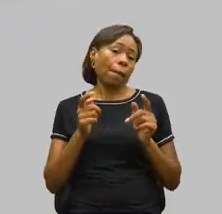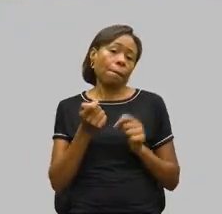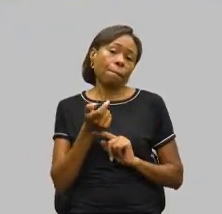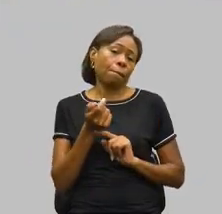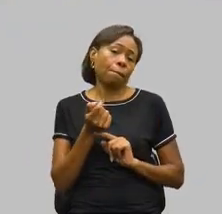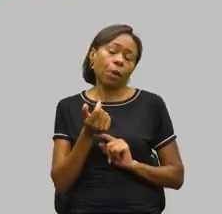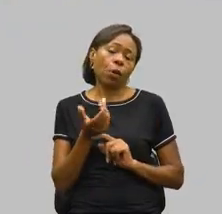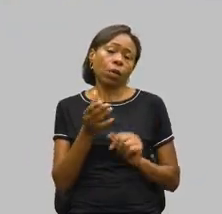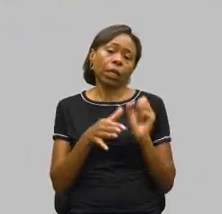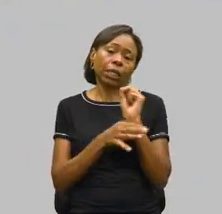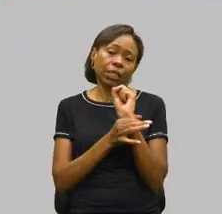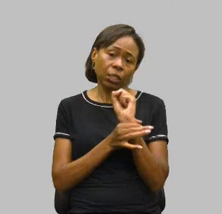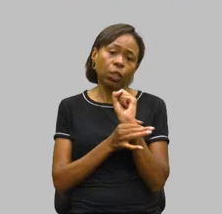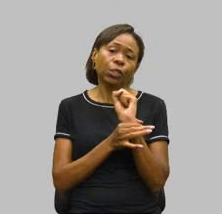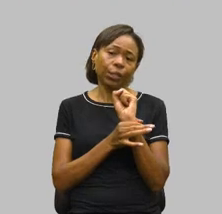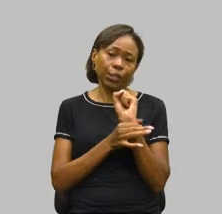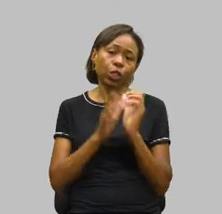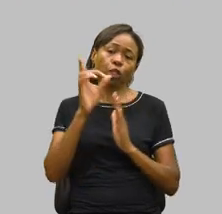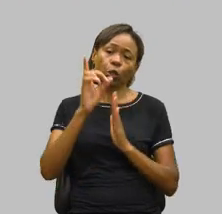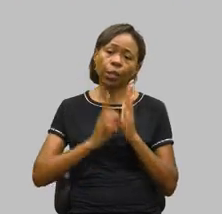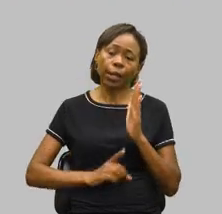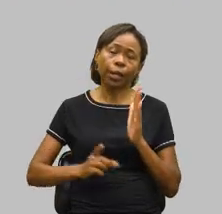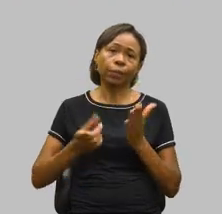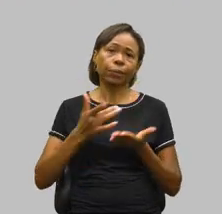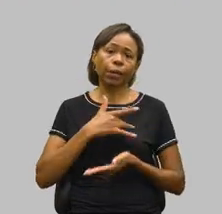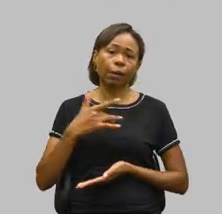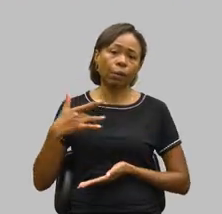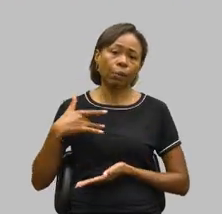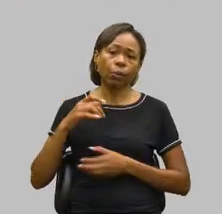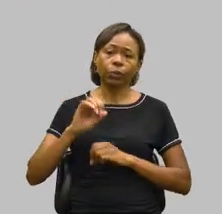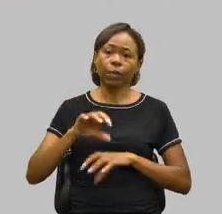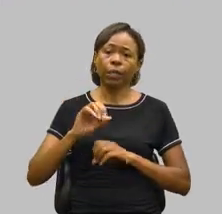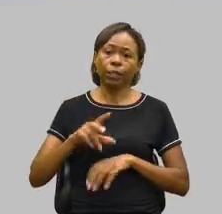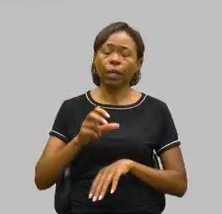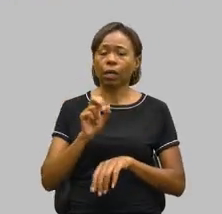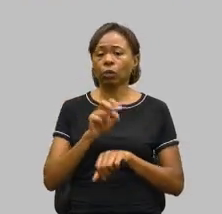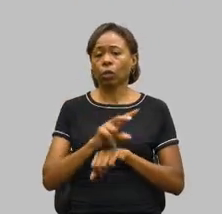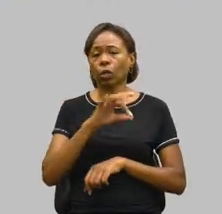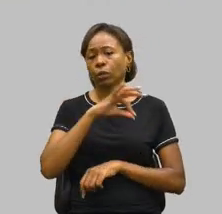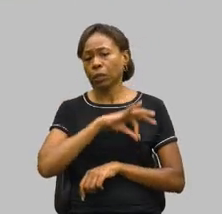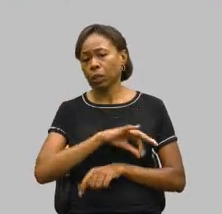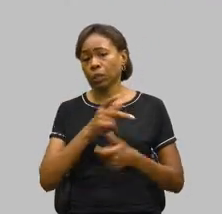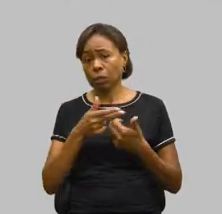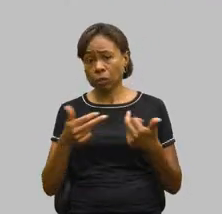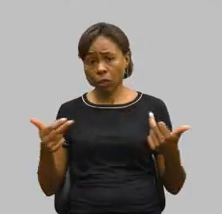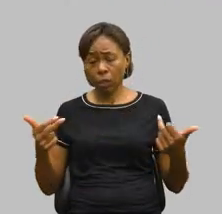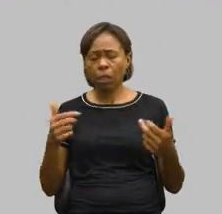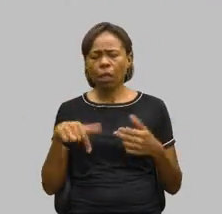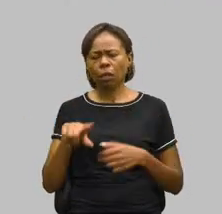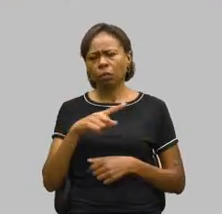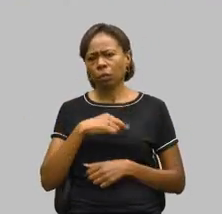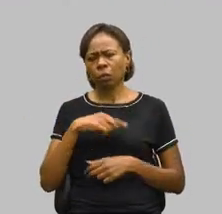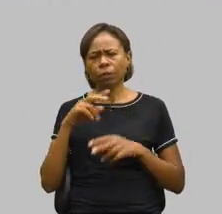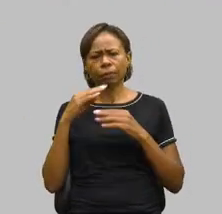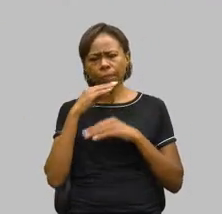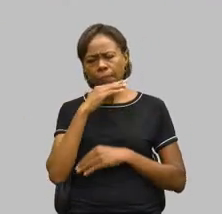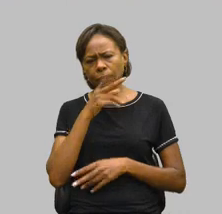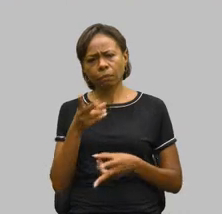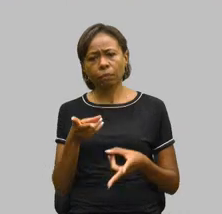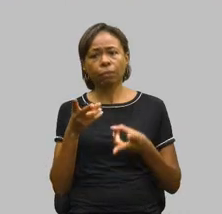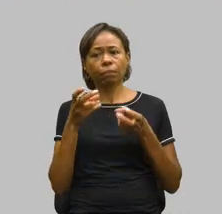saúde educação Assistência Social geração de emprego e renda e a gente vai percebendo isso